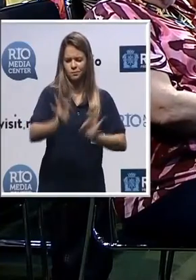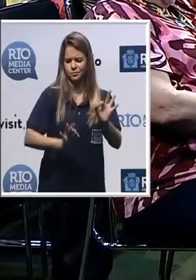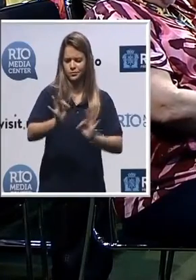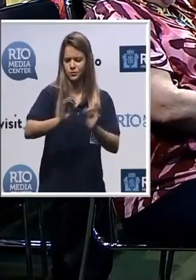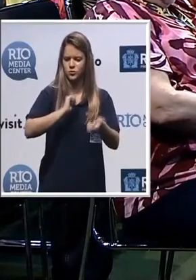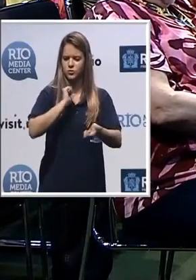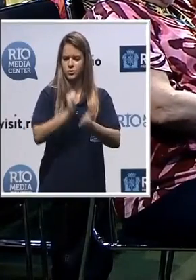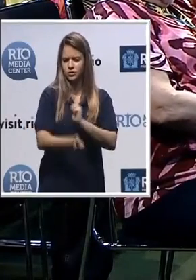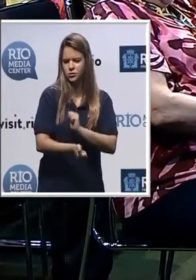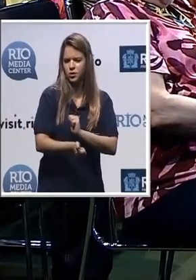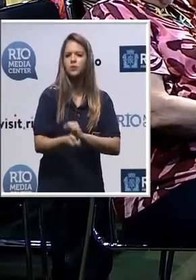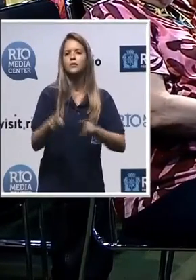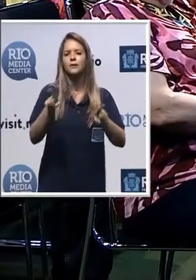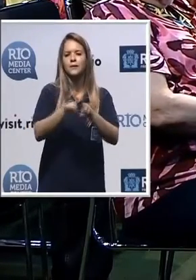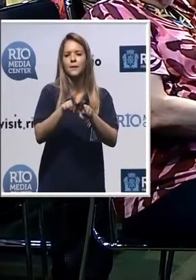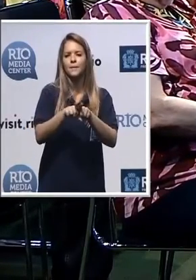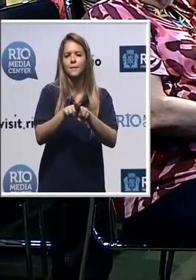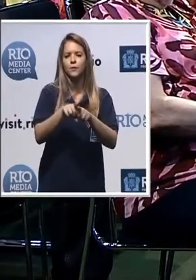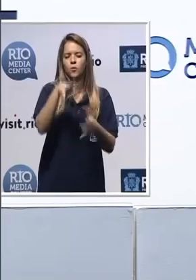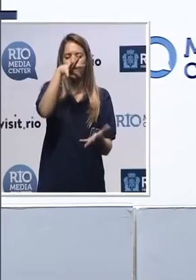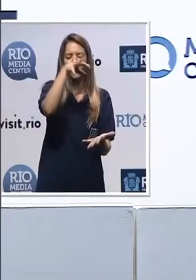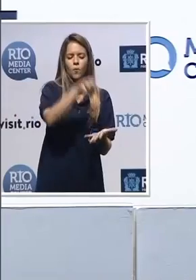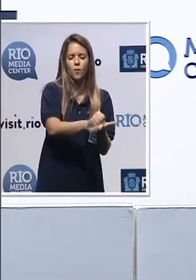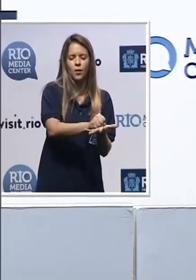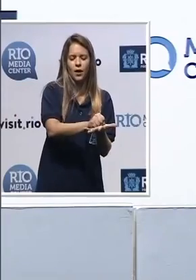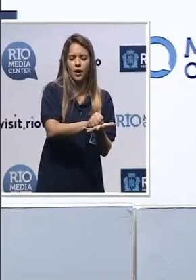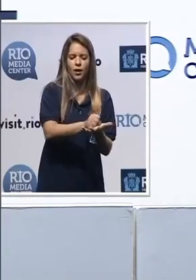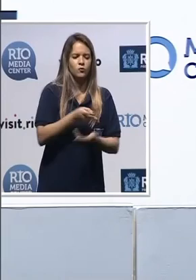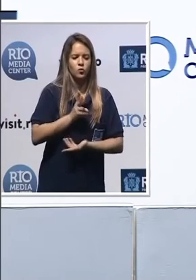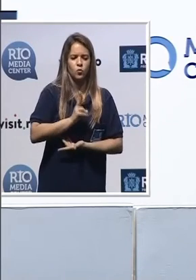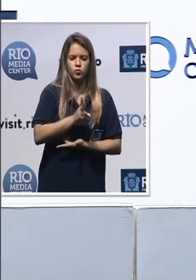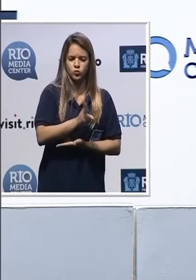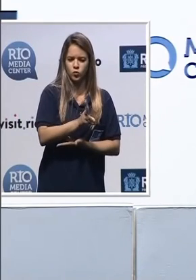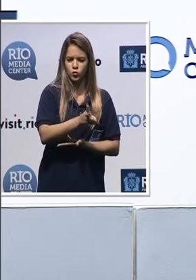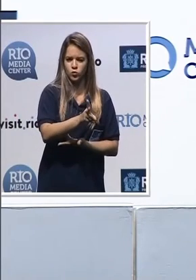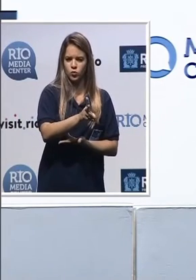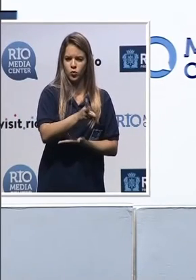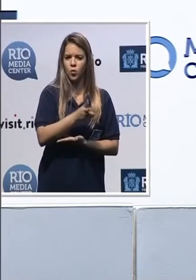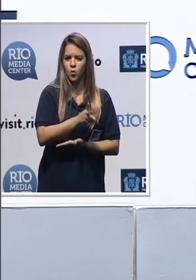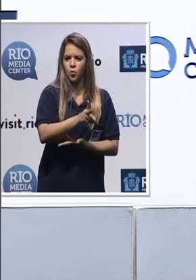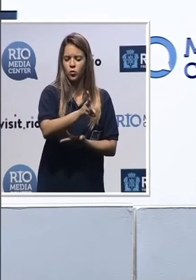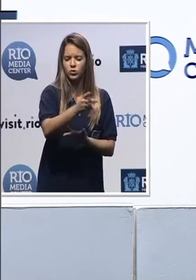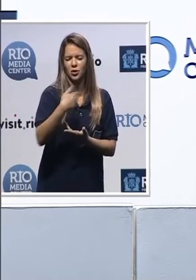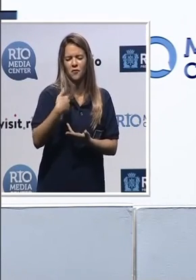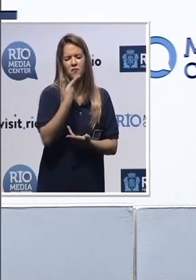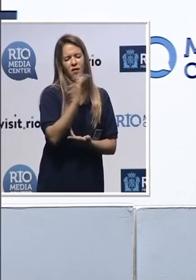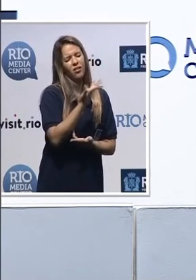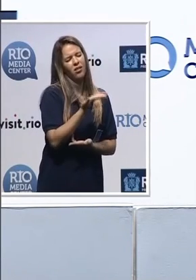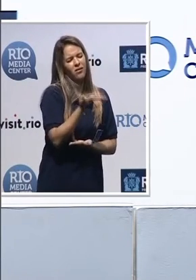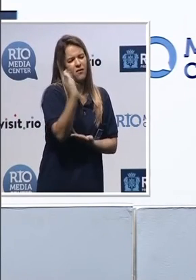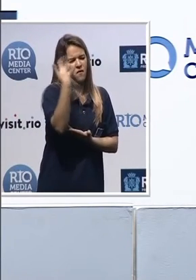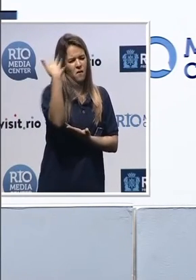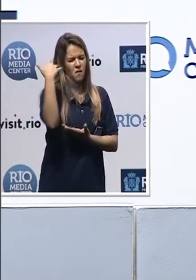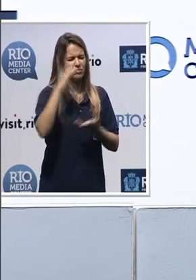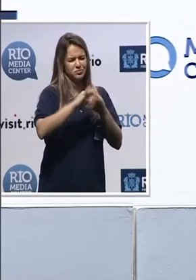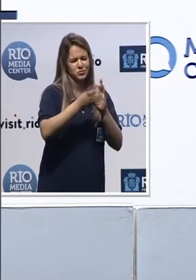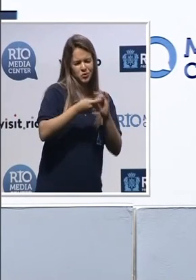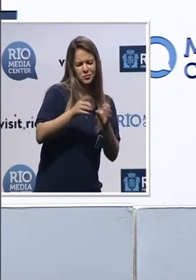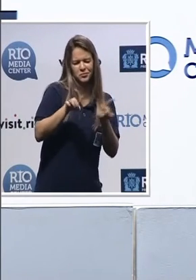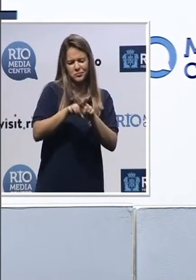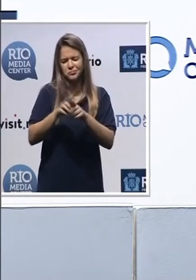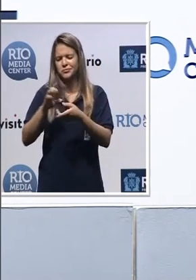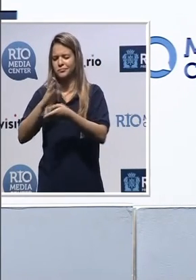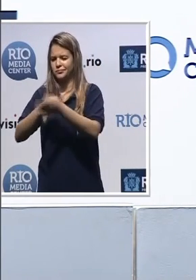mantidos também como já anunciado por mim anteriormente né durante os jogos olímpicos durante os jogos paralímpicos é